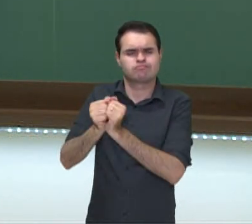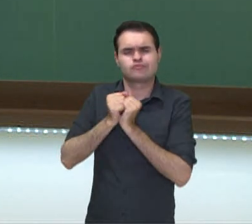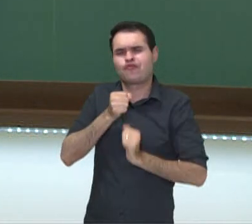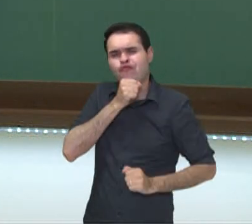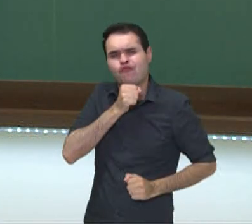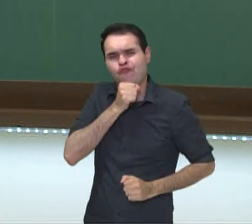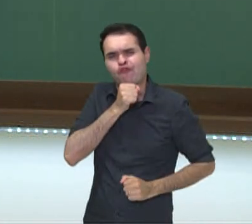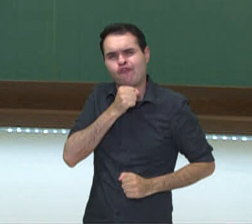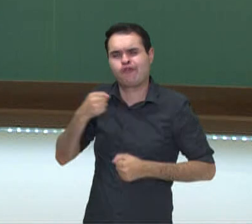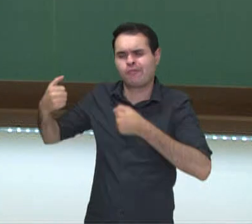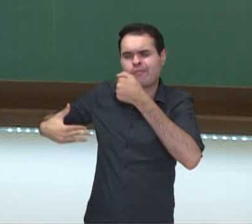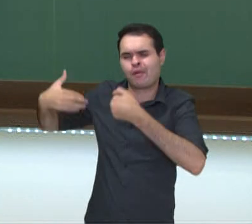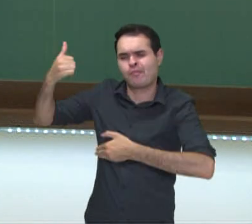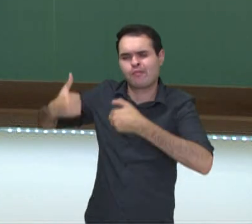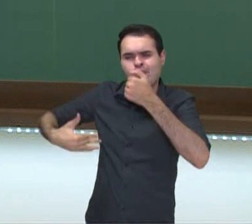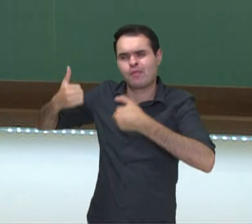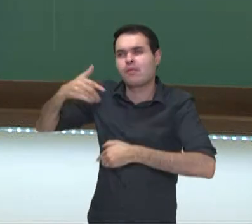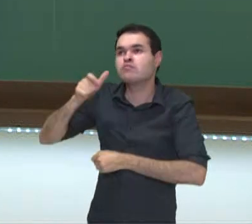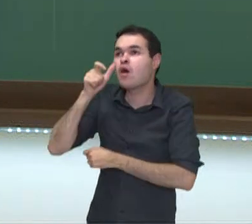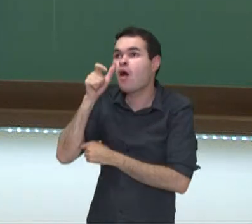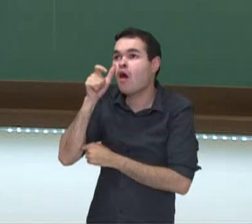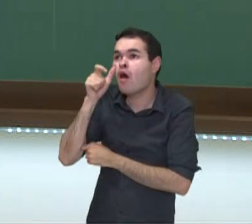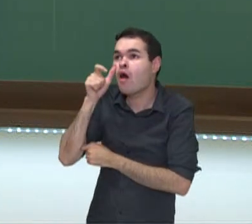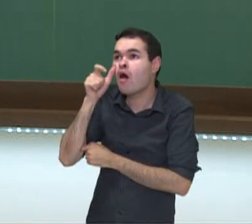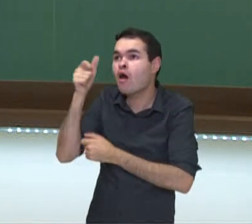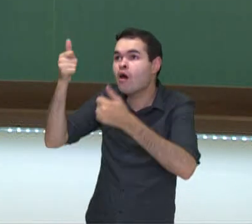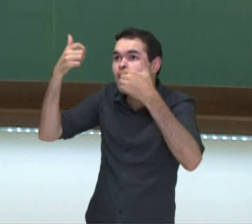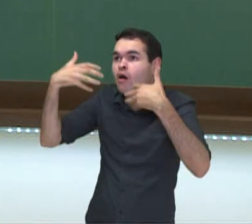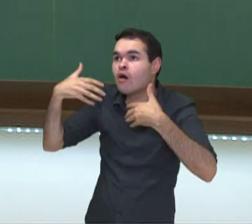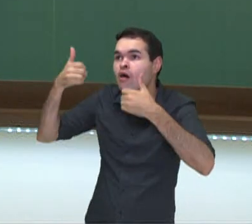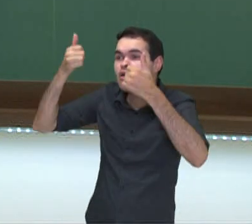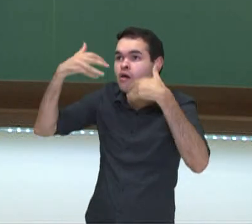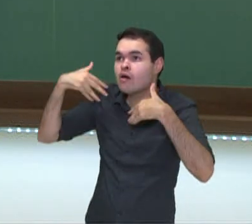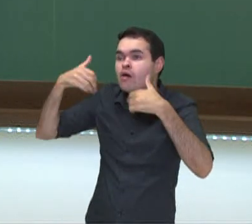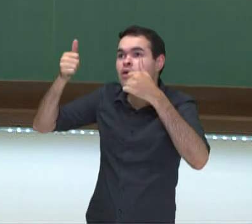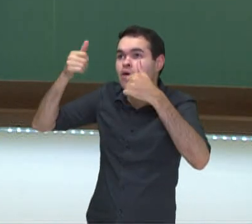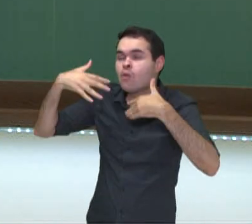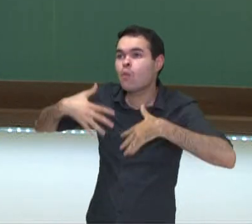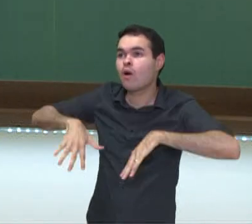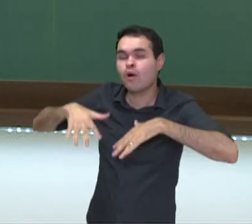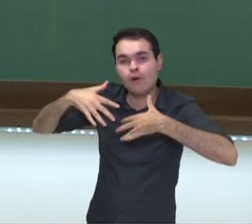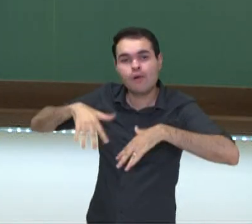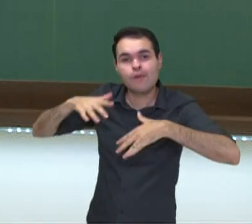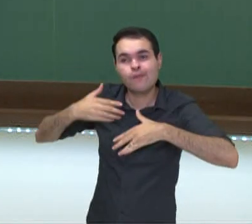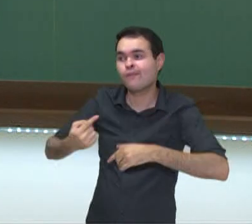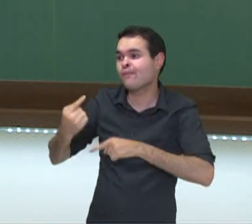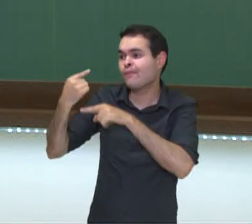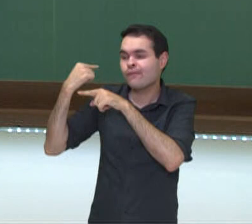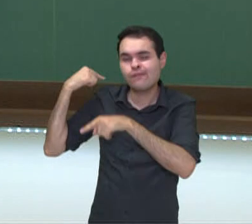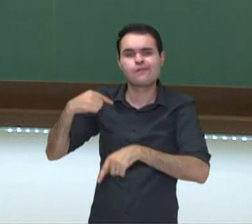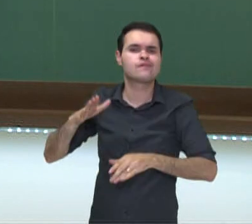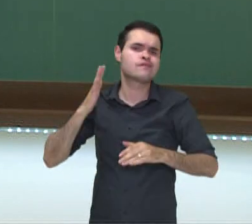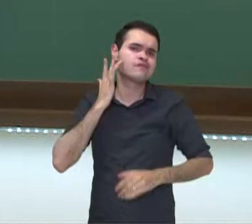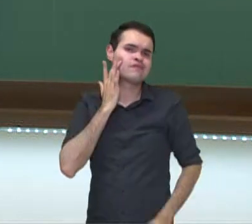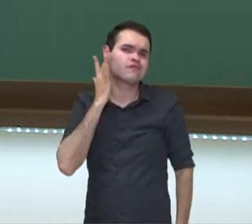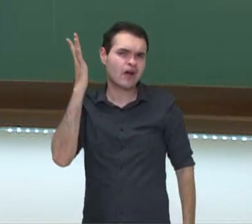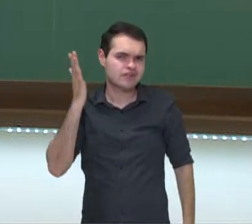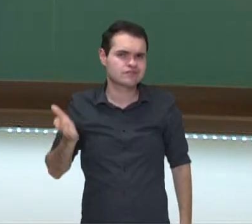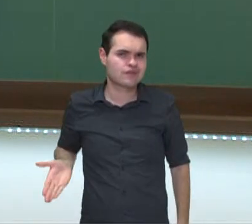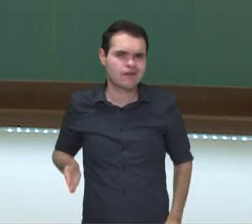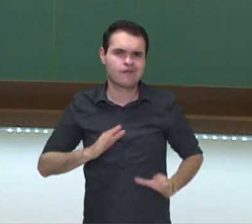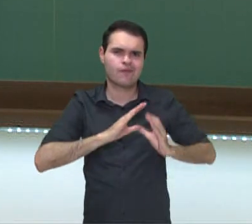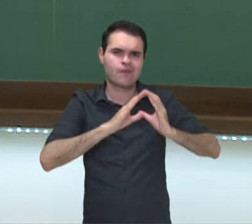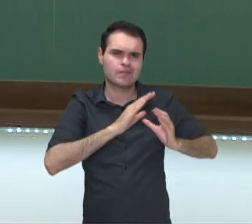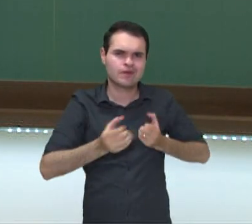avós contando as experiências, as histórias de seus ancestrais e fica mais fácil dele comunicar isso para os